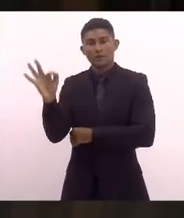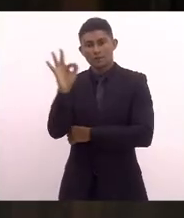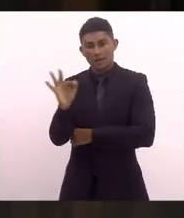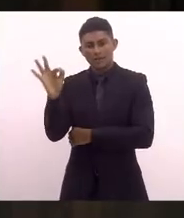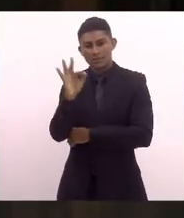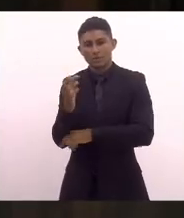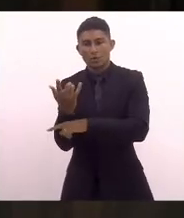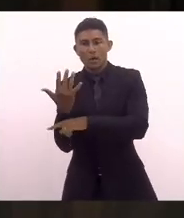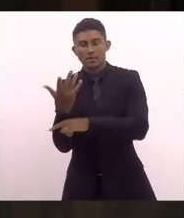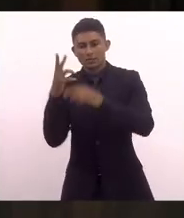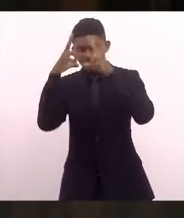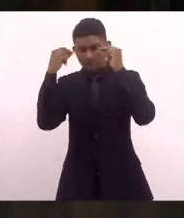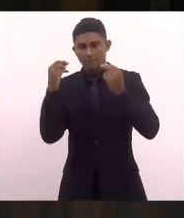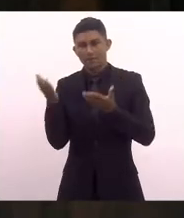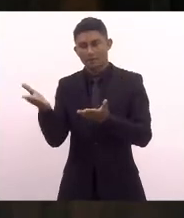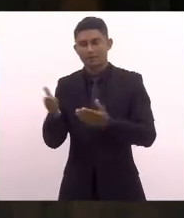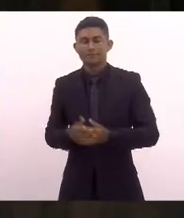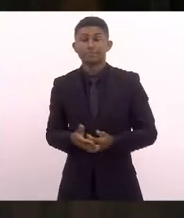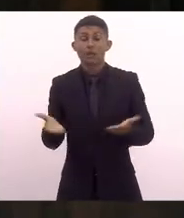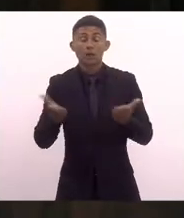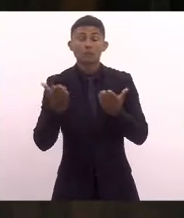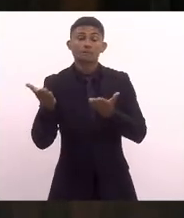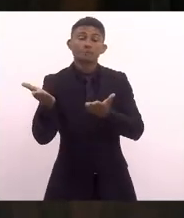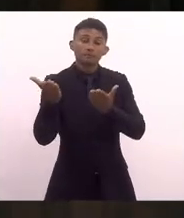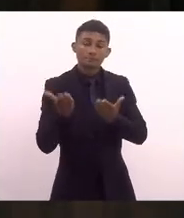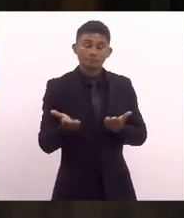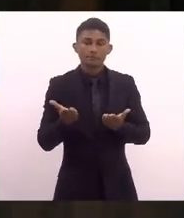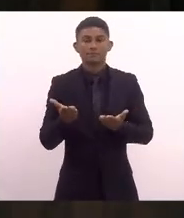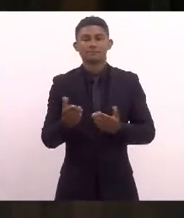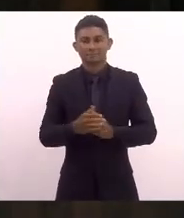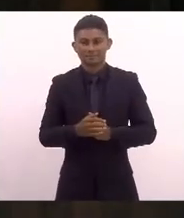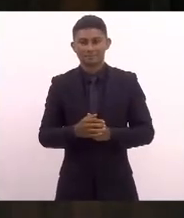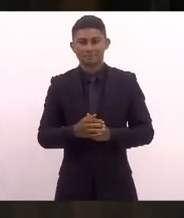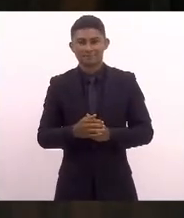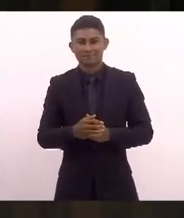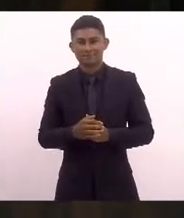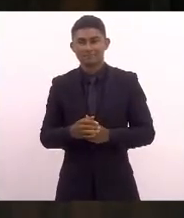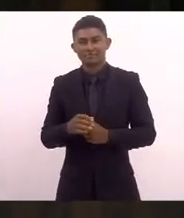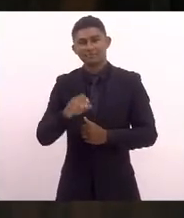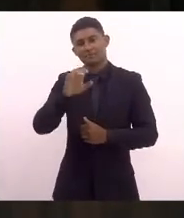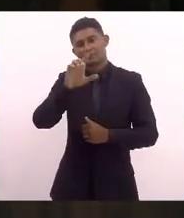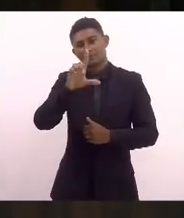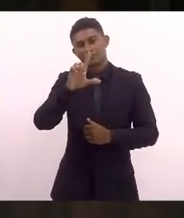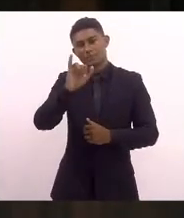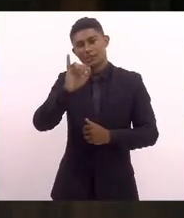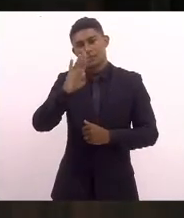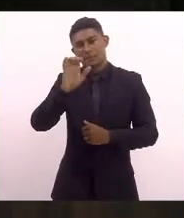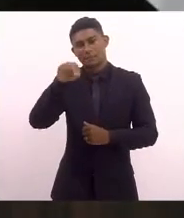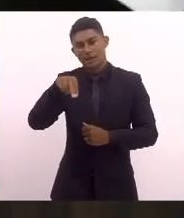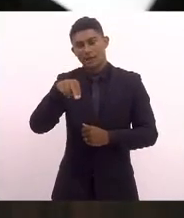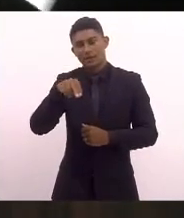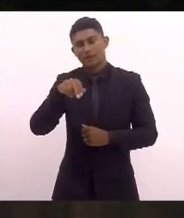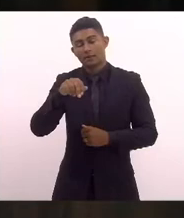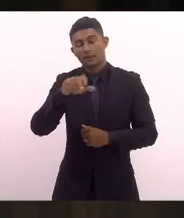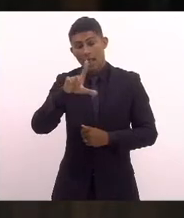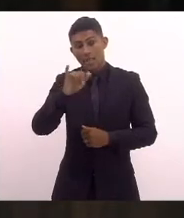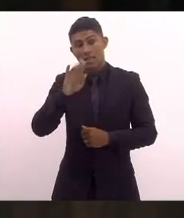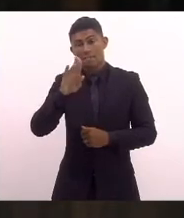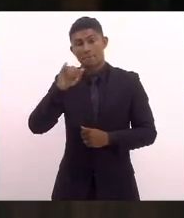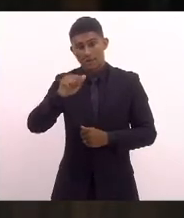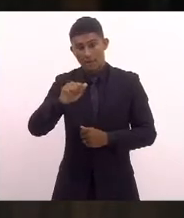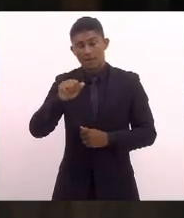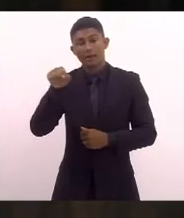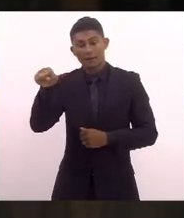UERJ. Passo, então, a palavra para a nossa querida Líbia Beluschi, diretora do Sindicato